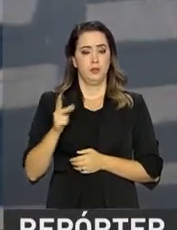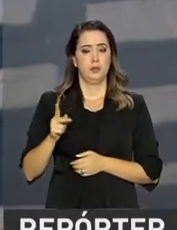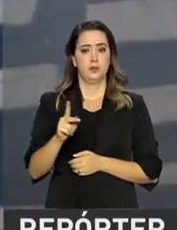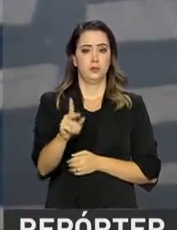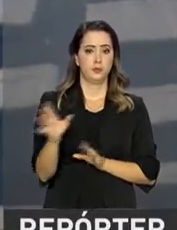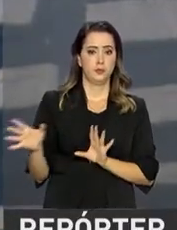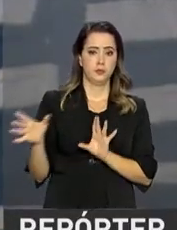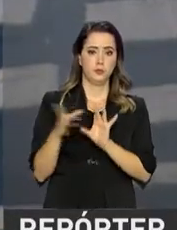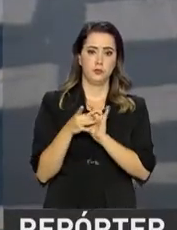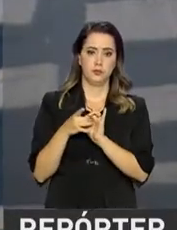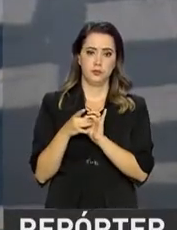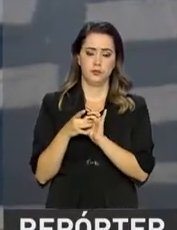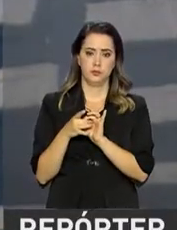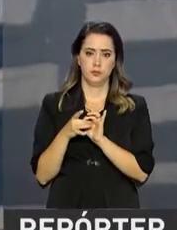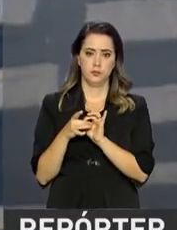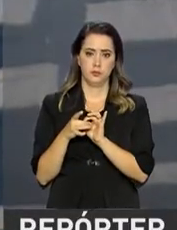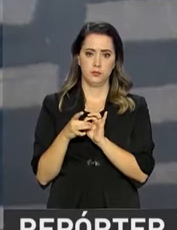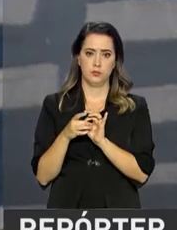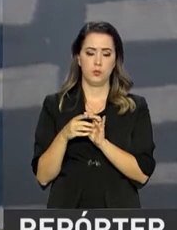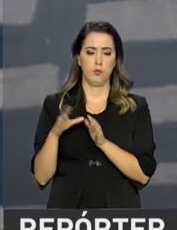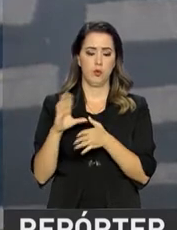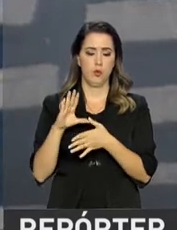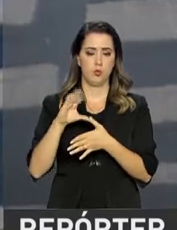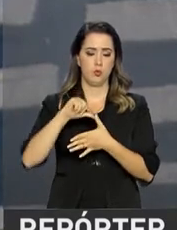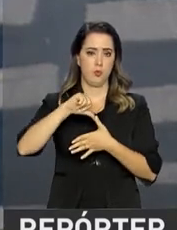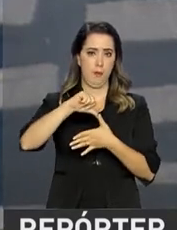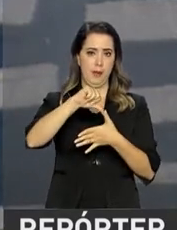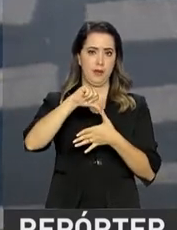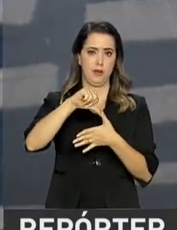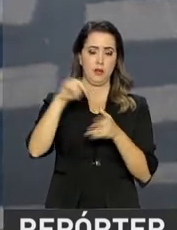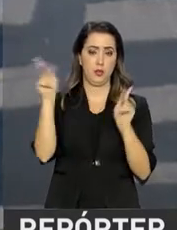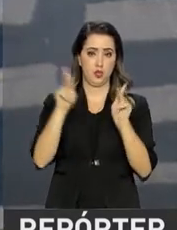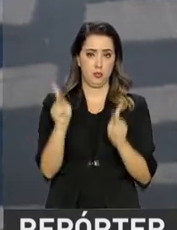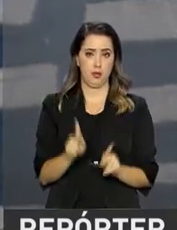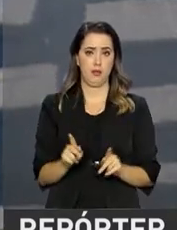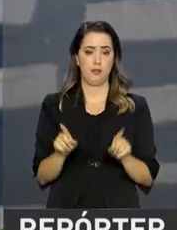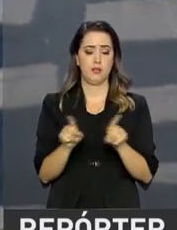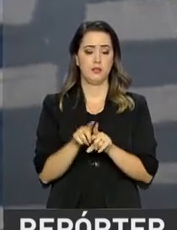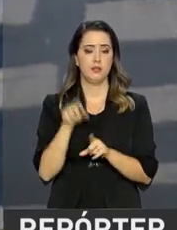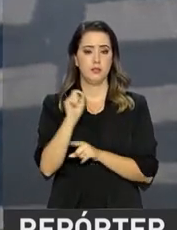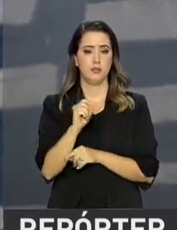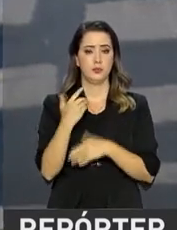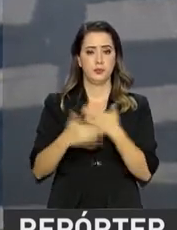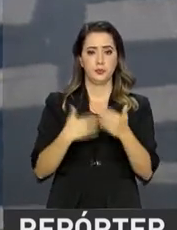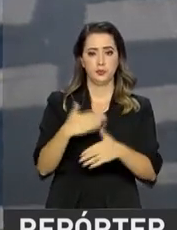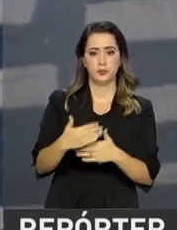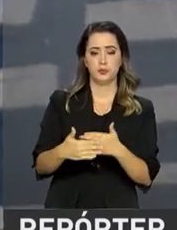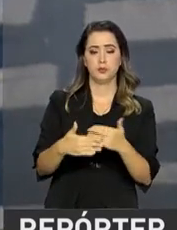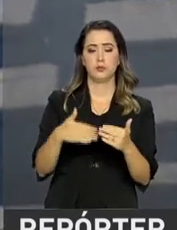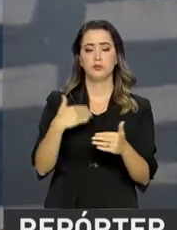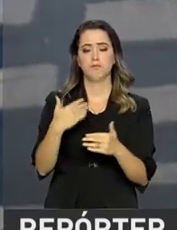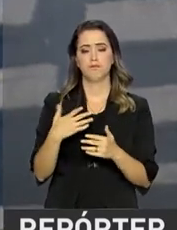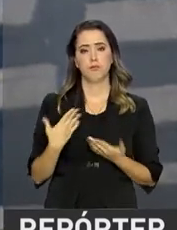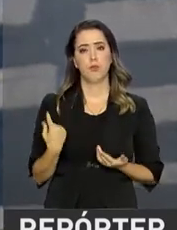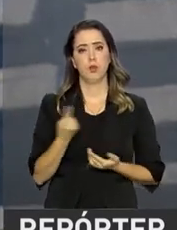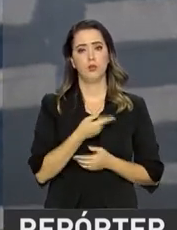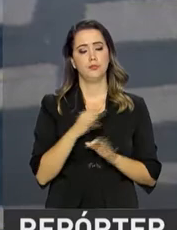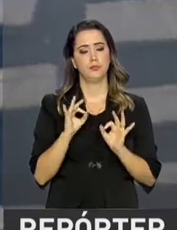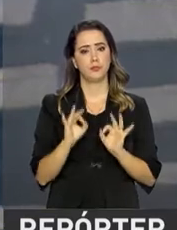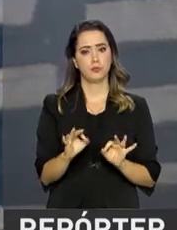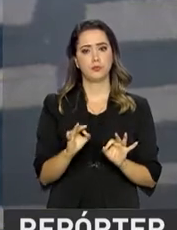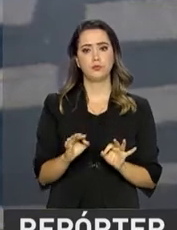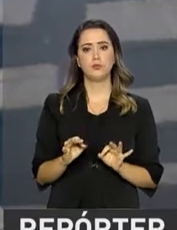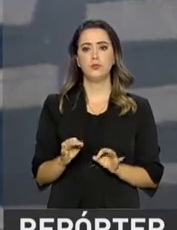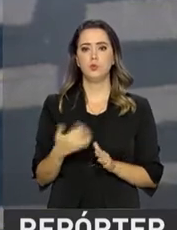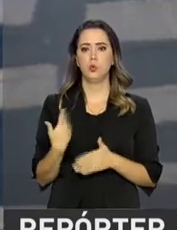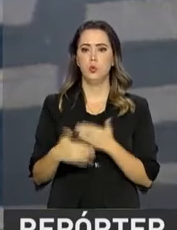parceiros de uma América do Sul, de paz, cooperação e prosperidade. Portanto, estamos prontos